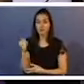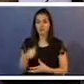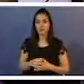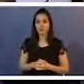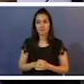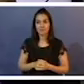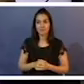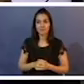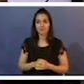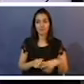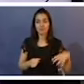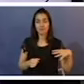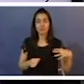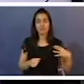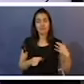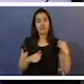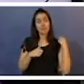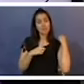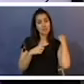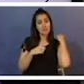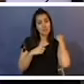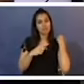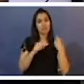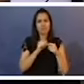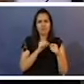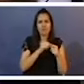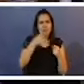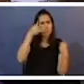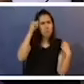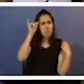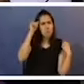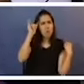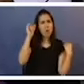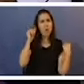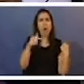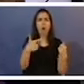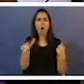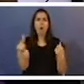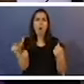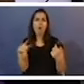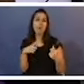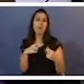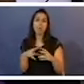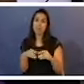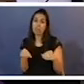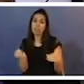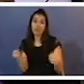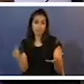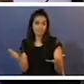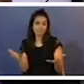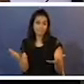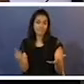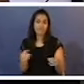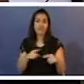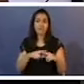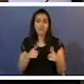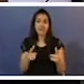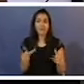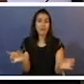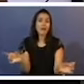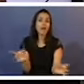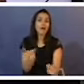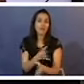expandir a terra alguns para as criações outros para ter posse enfim andam